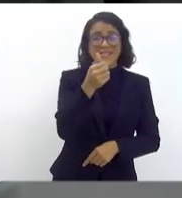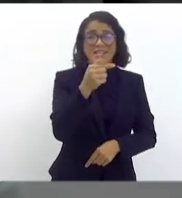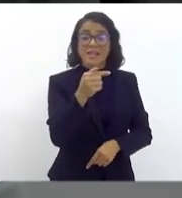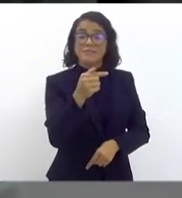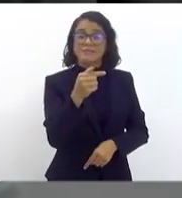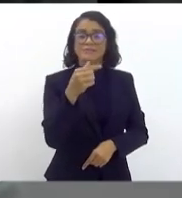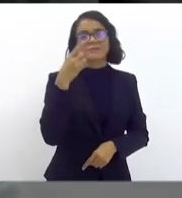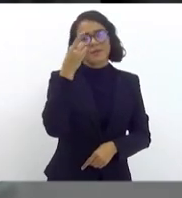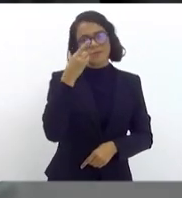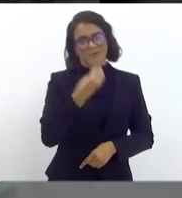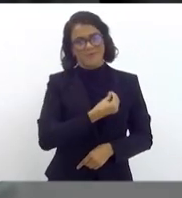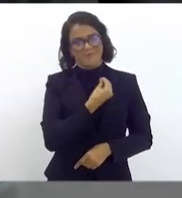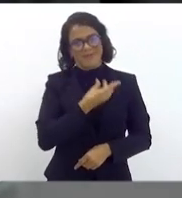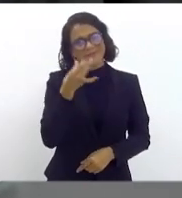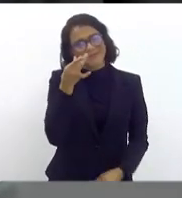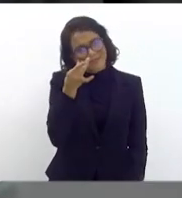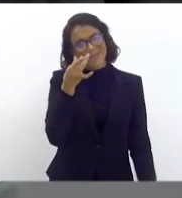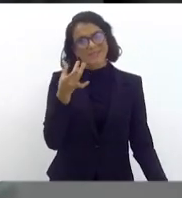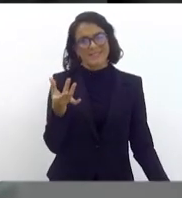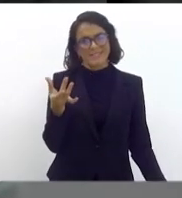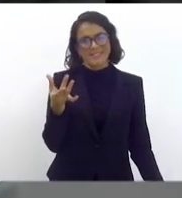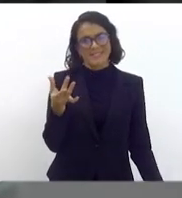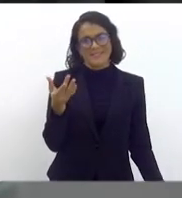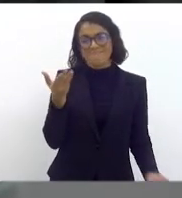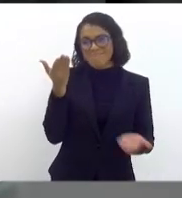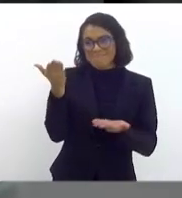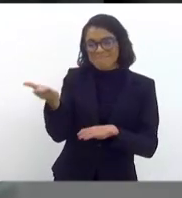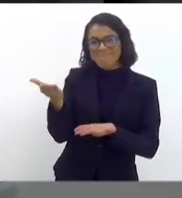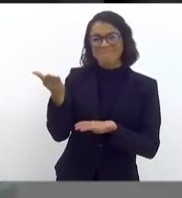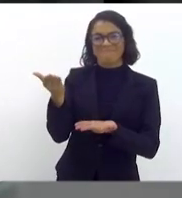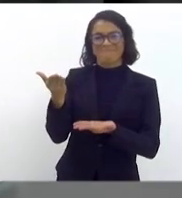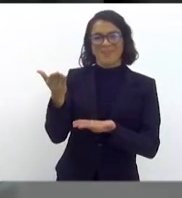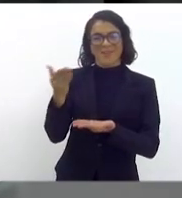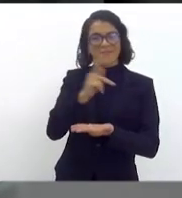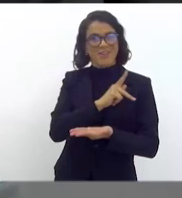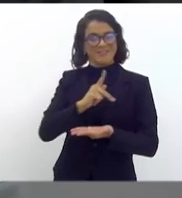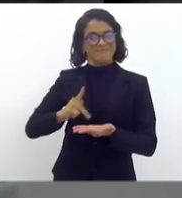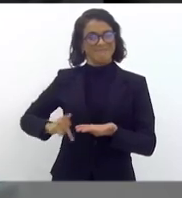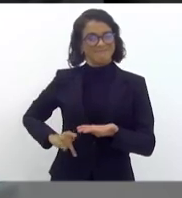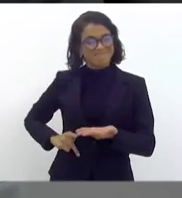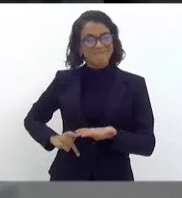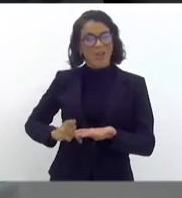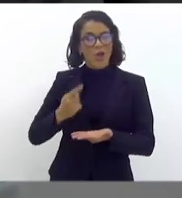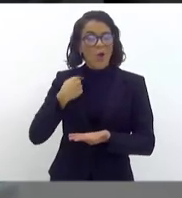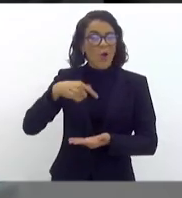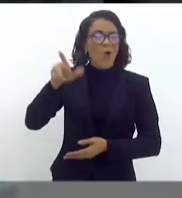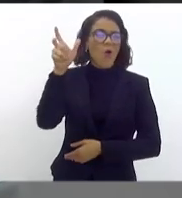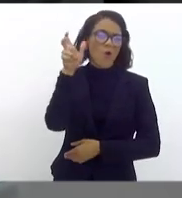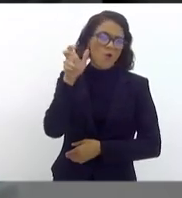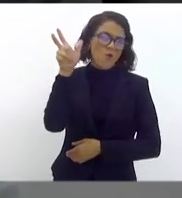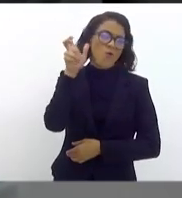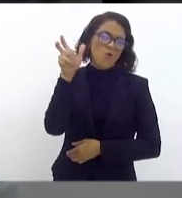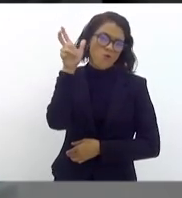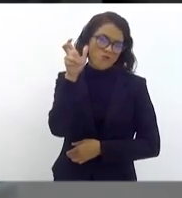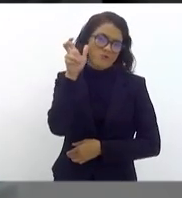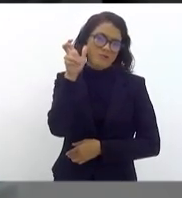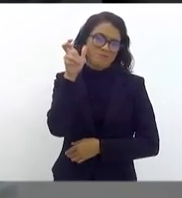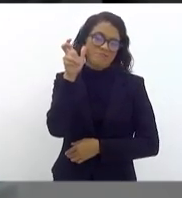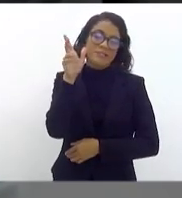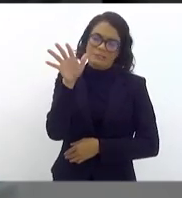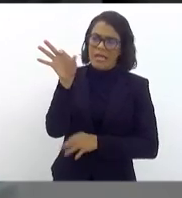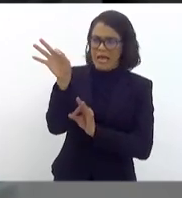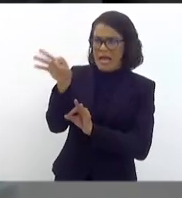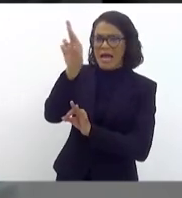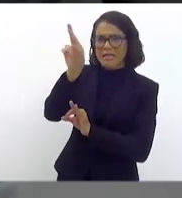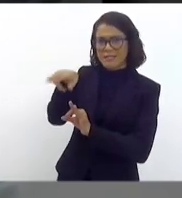7 deputados presentes na sessão. Para que Vossa Excelência ouça, ainda que não queira, como assiste razão